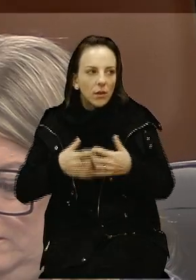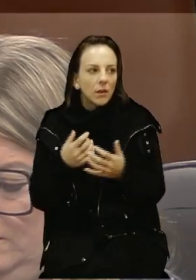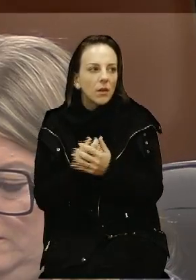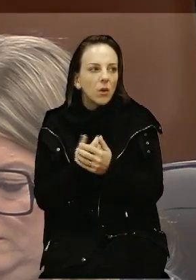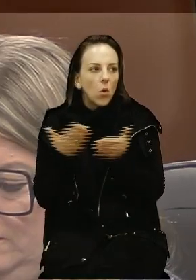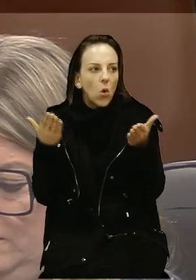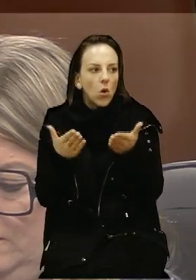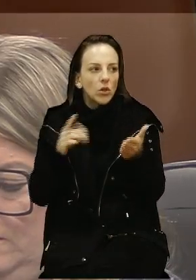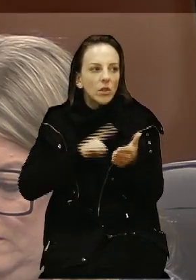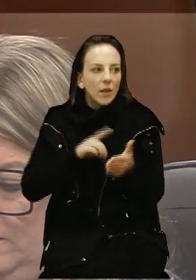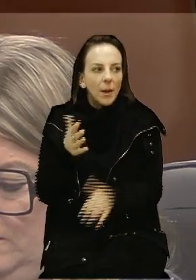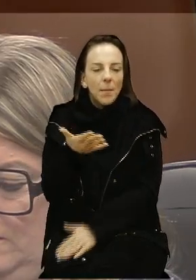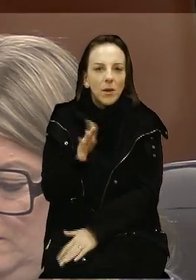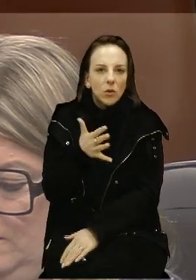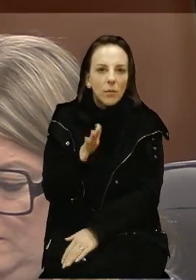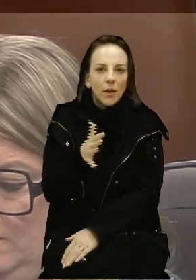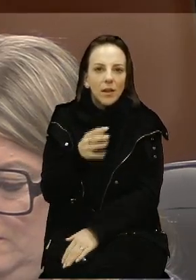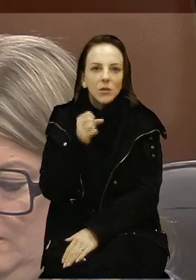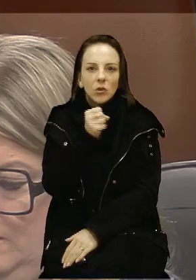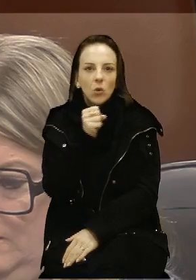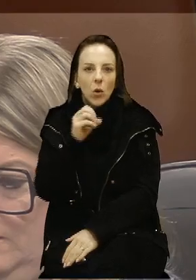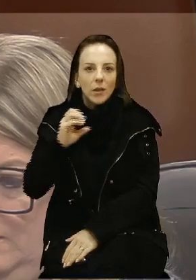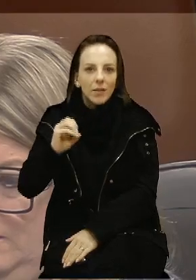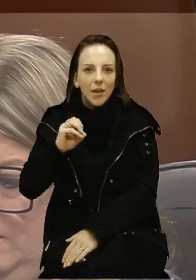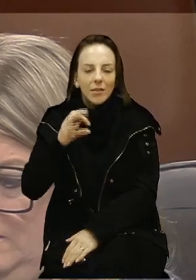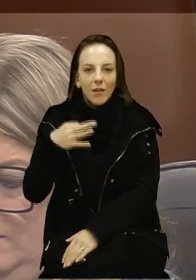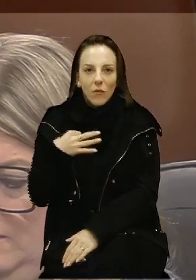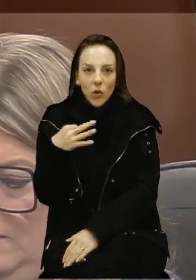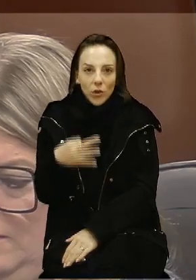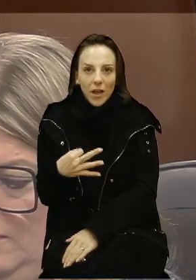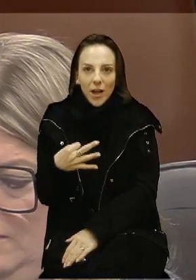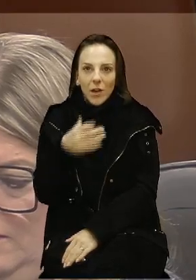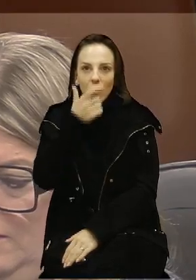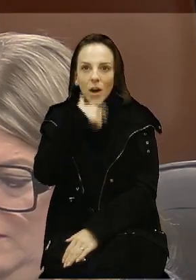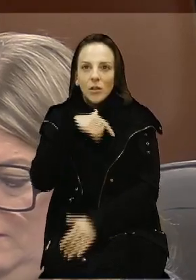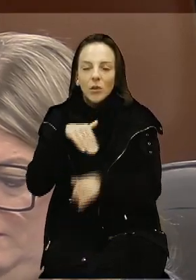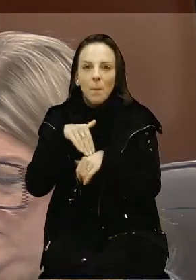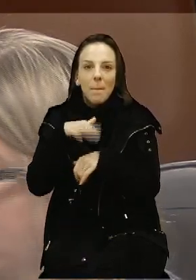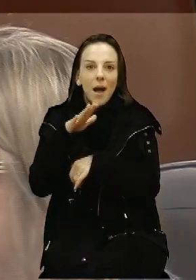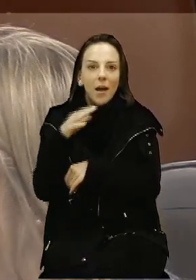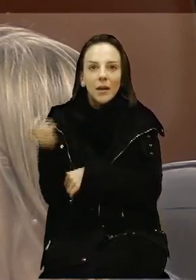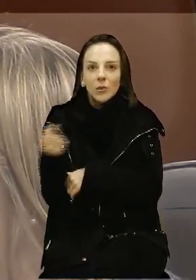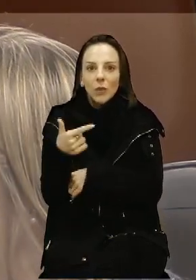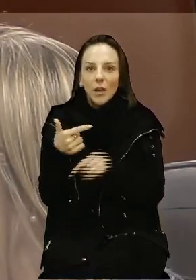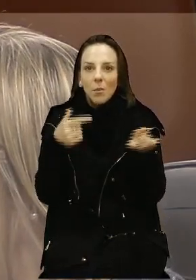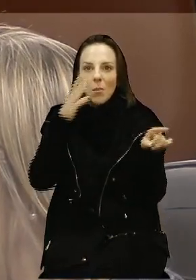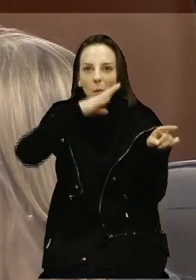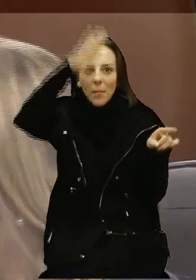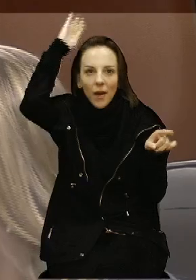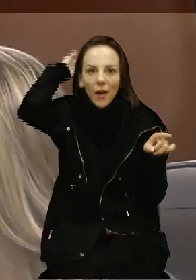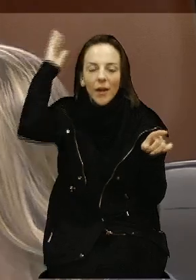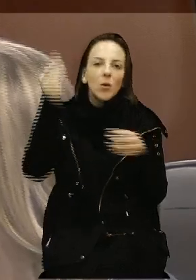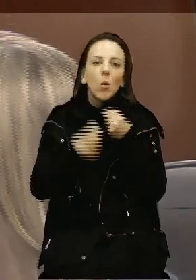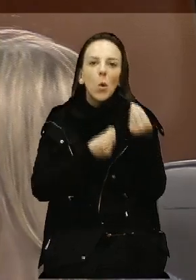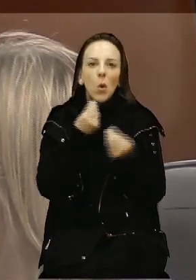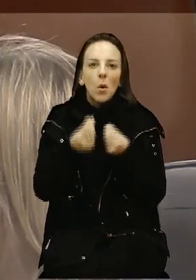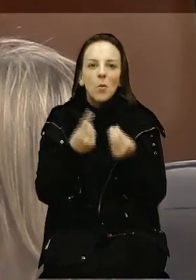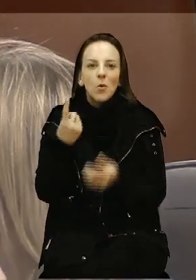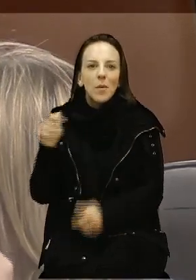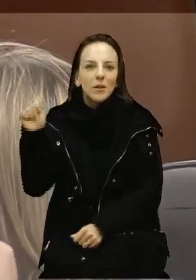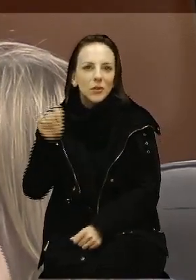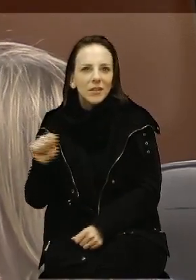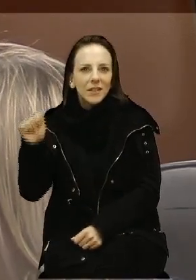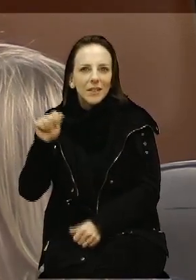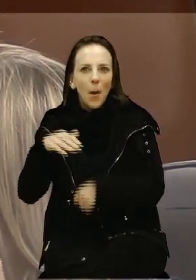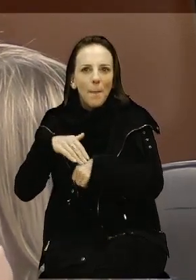têm cerca de 80 voluntários, tem mais do que os bombeiros, pelo que a gente viu. Como que pode uma associação ter mais bombeiros